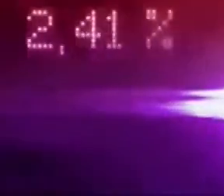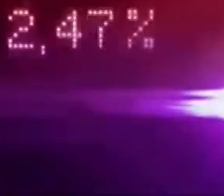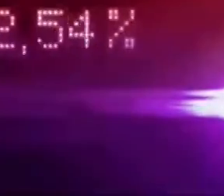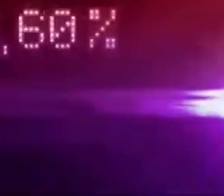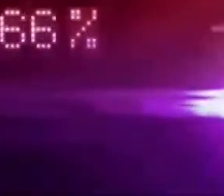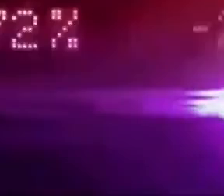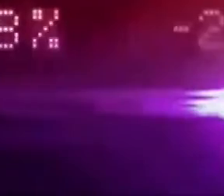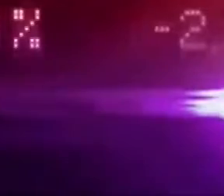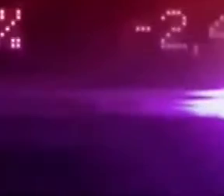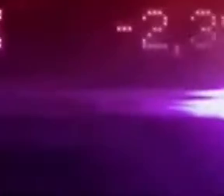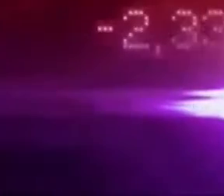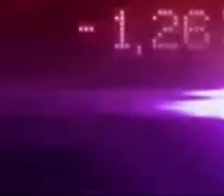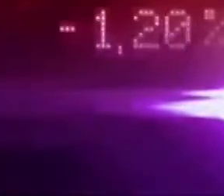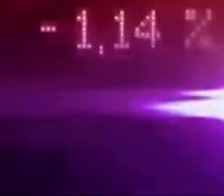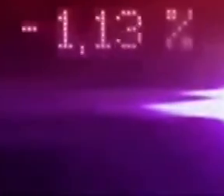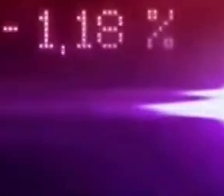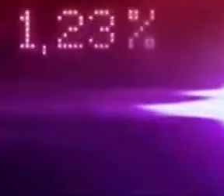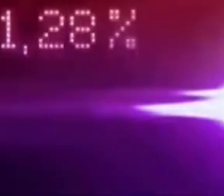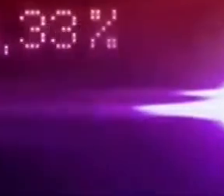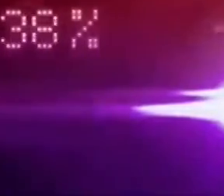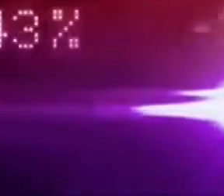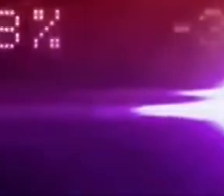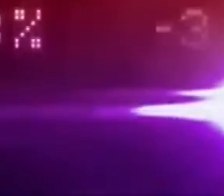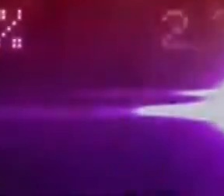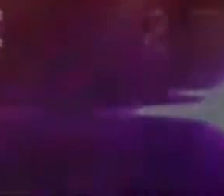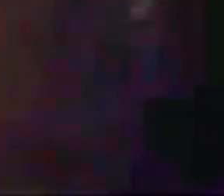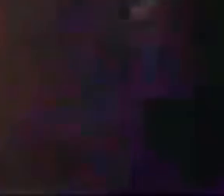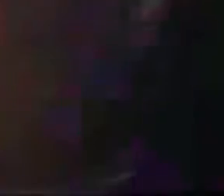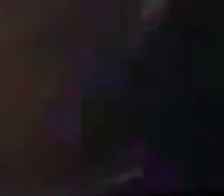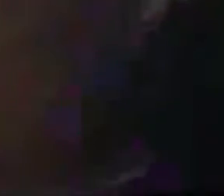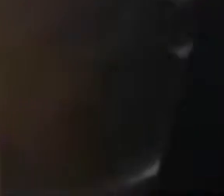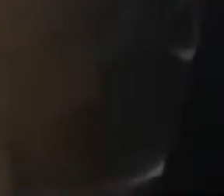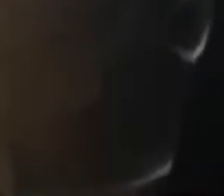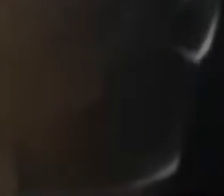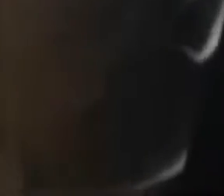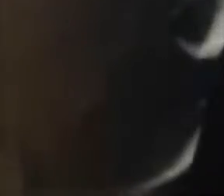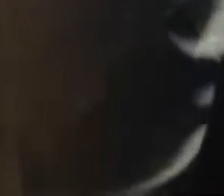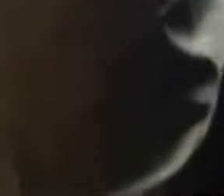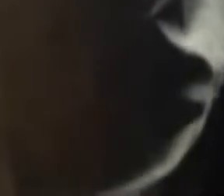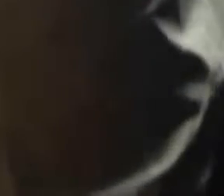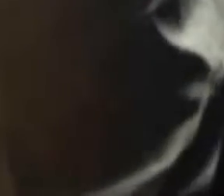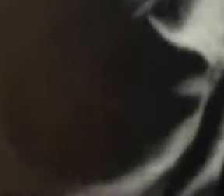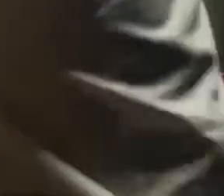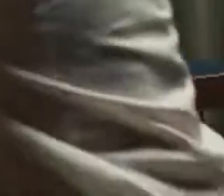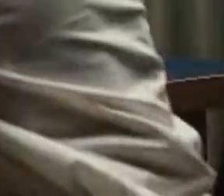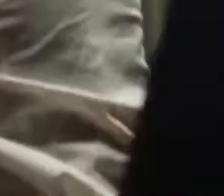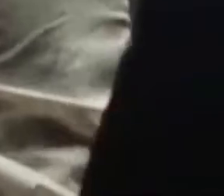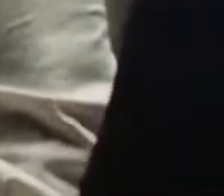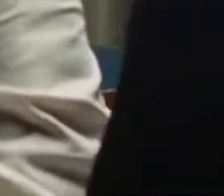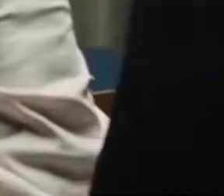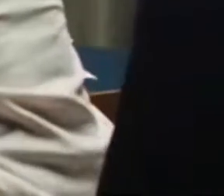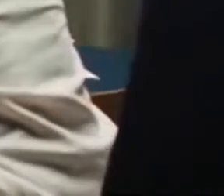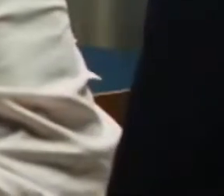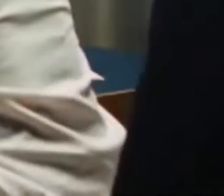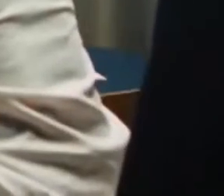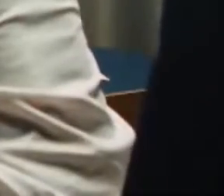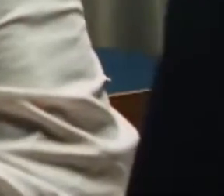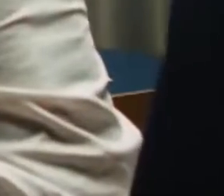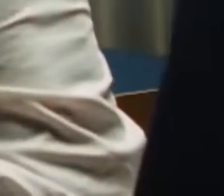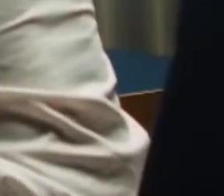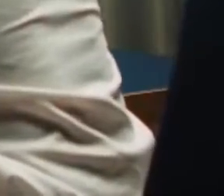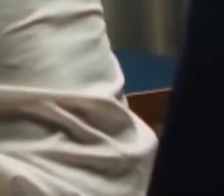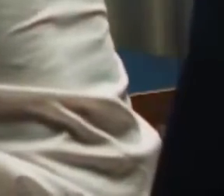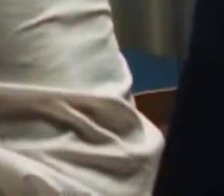de expectativa de retorno de risco, né? Você tem os investimentos, por exemplo, em ações, que são considerados investimentos de